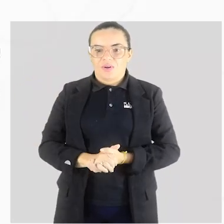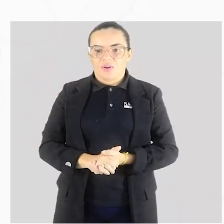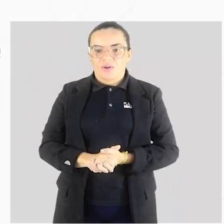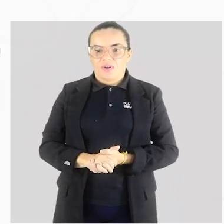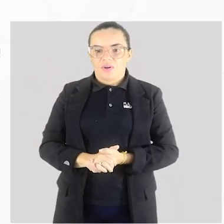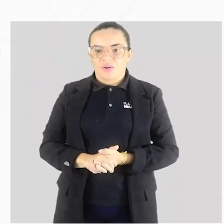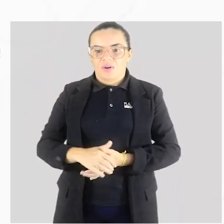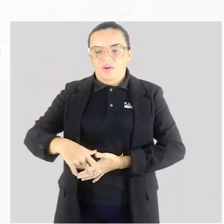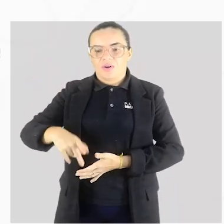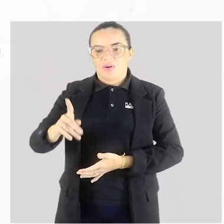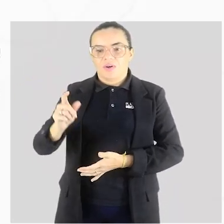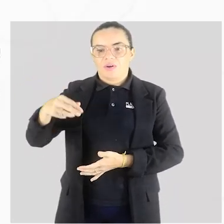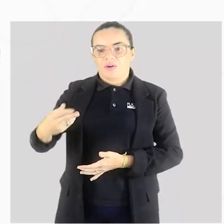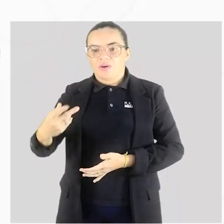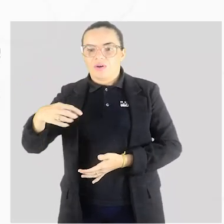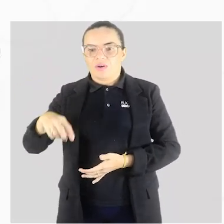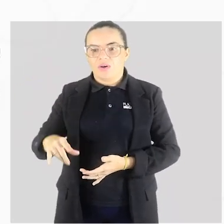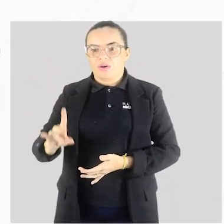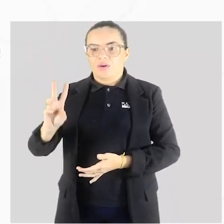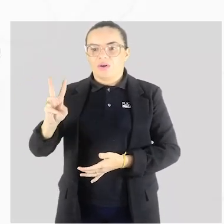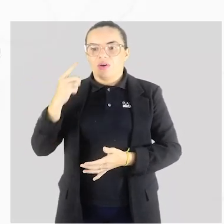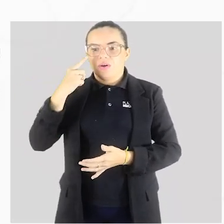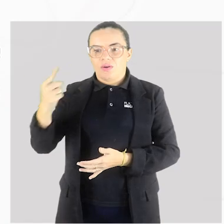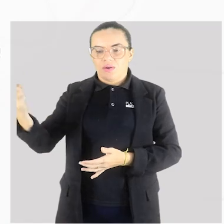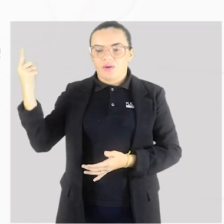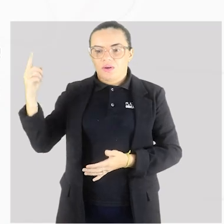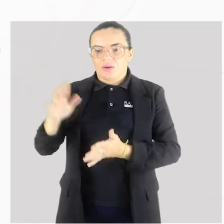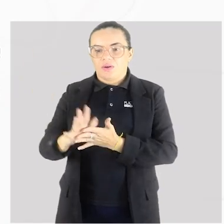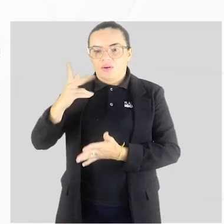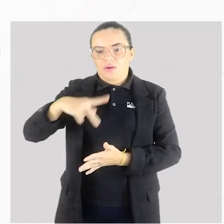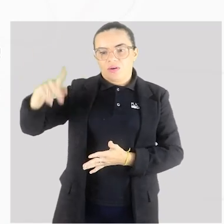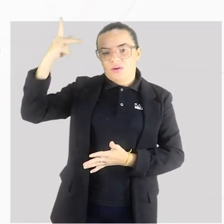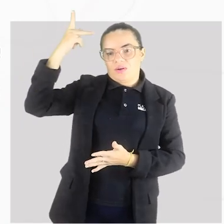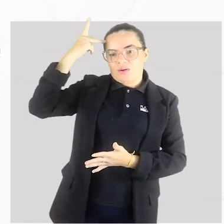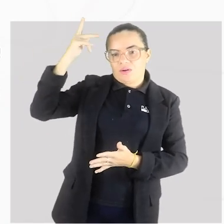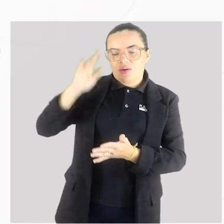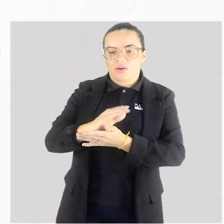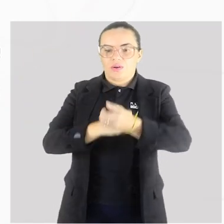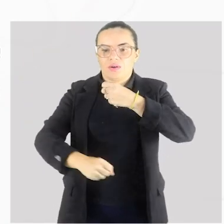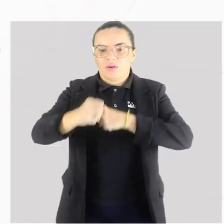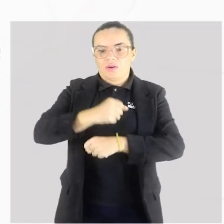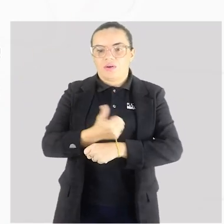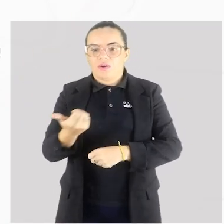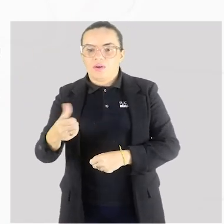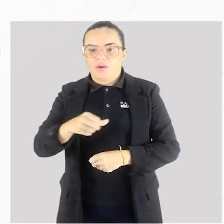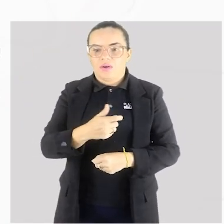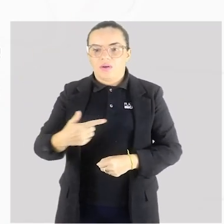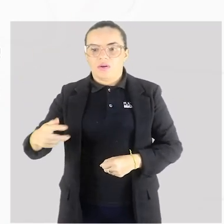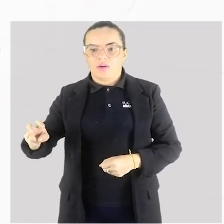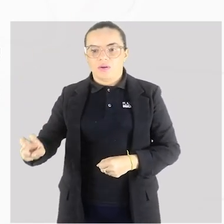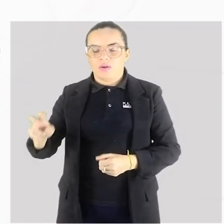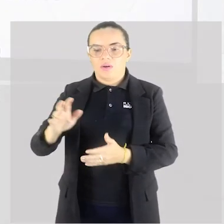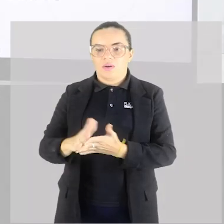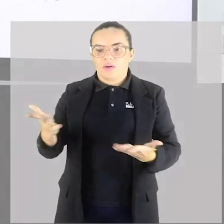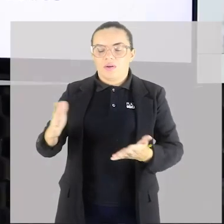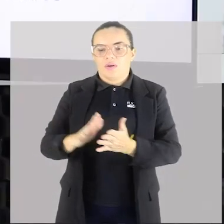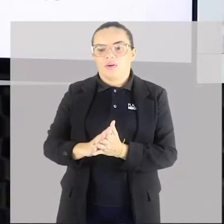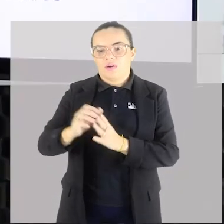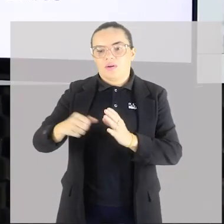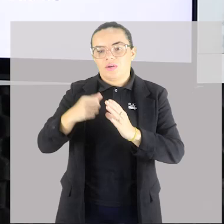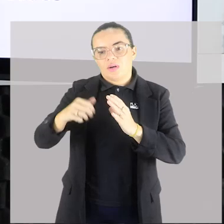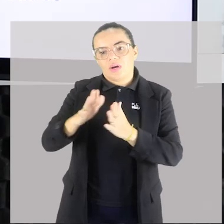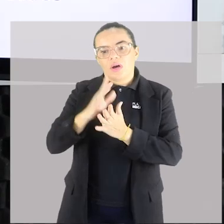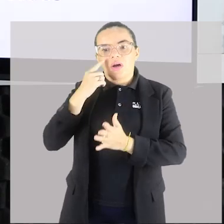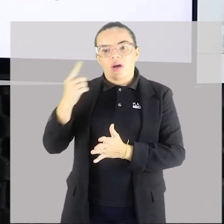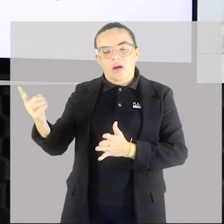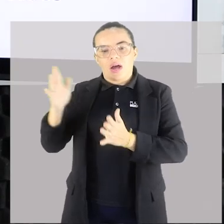em 1975 e na mostra Video Art USA. O material do artista encontrado no acervo da Bienal é bem mais